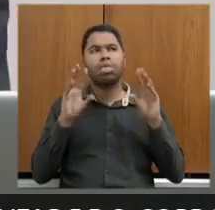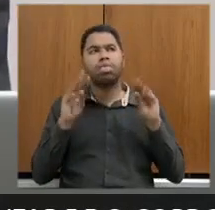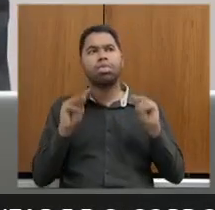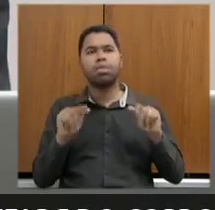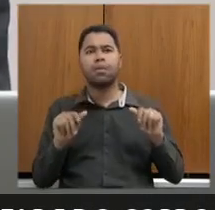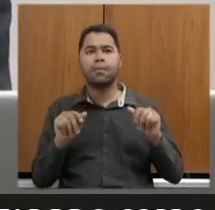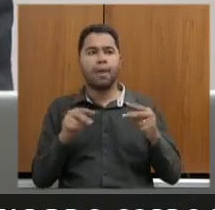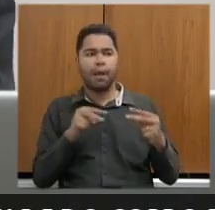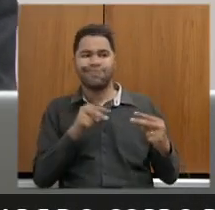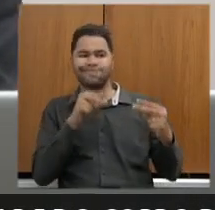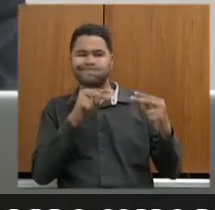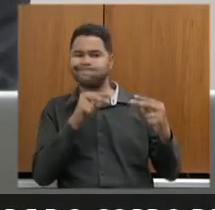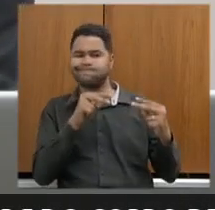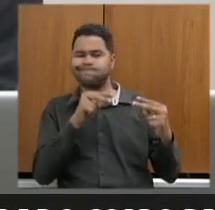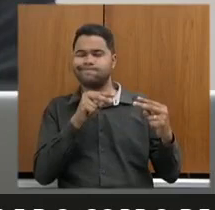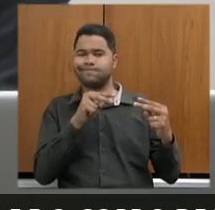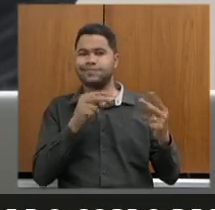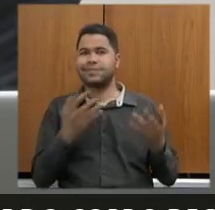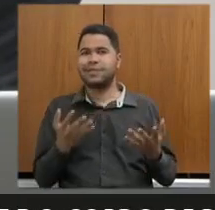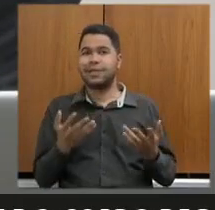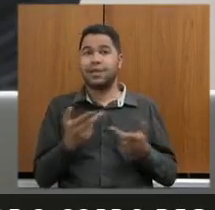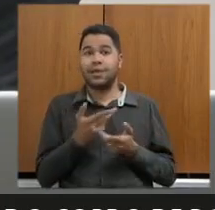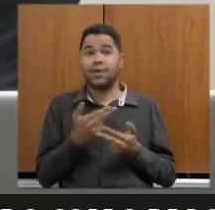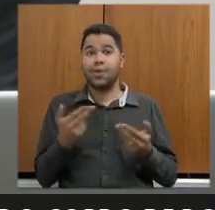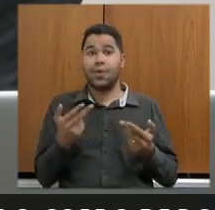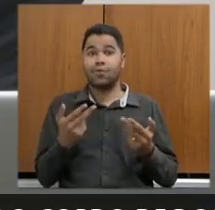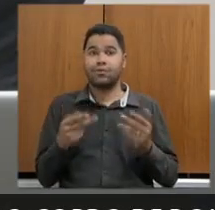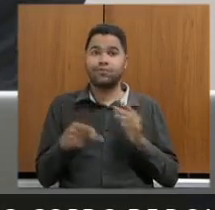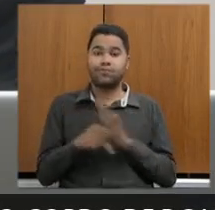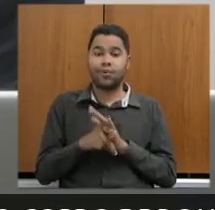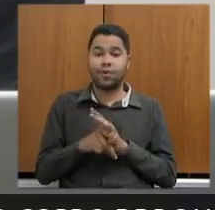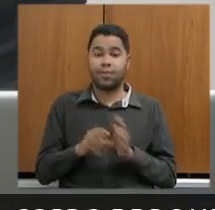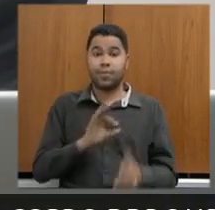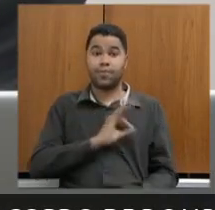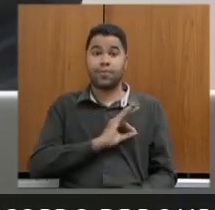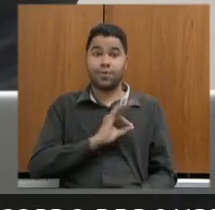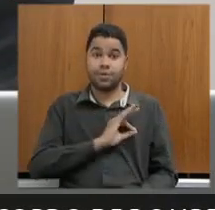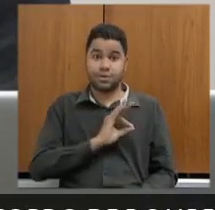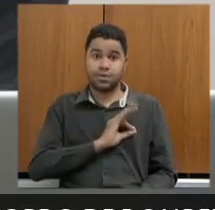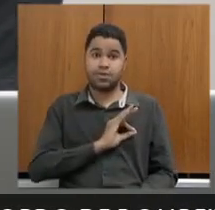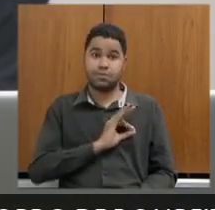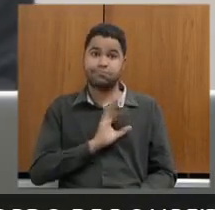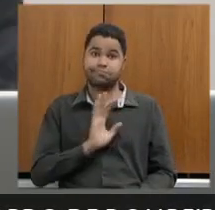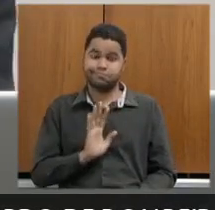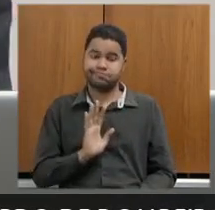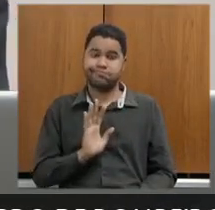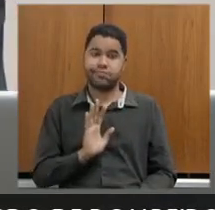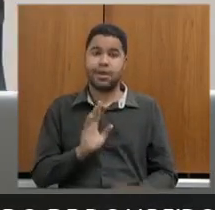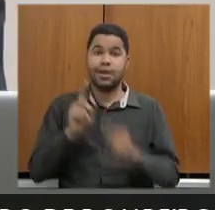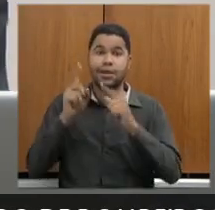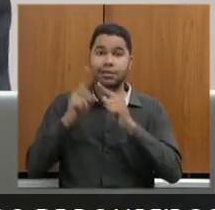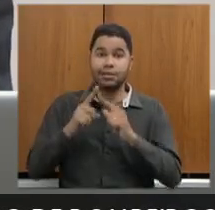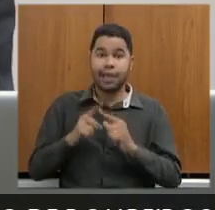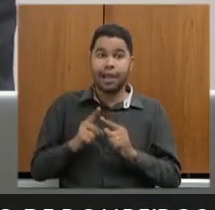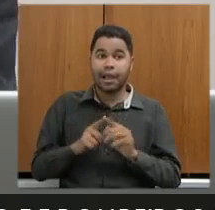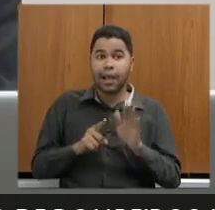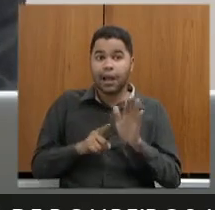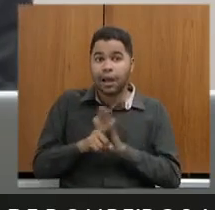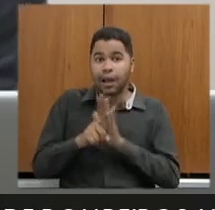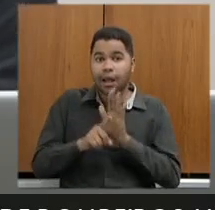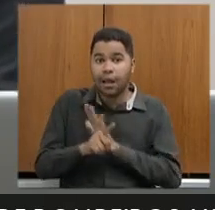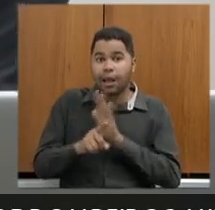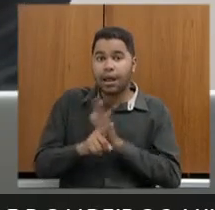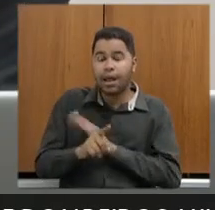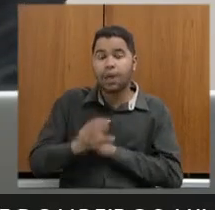contato olho a olho que isso é coisa da perspicácia policial da Inteligência policial das técnicas de interrogação